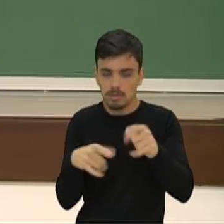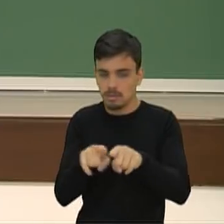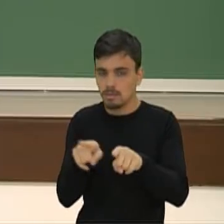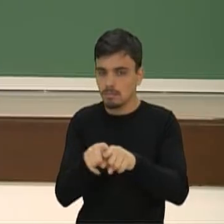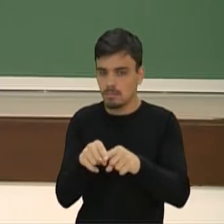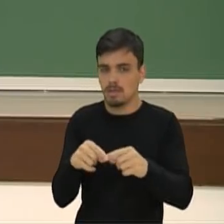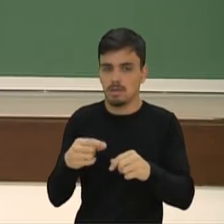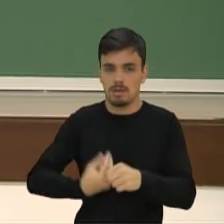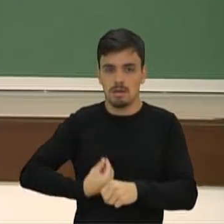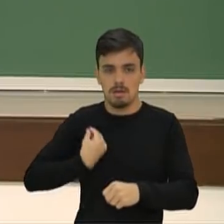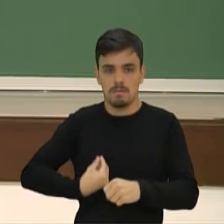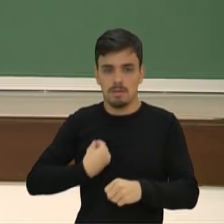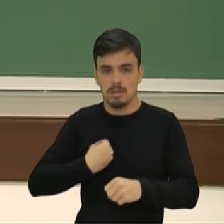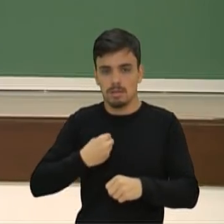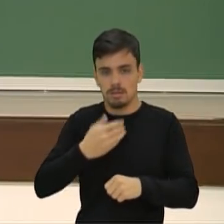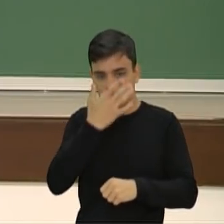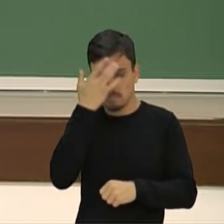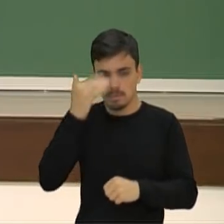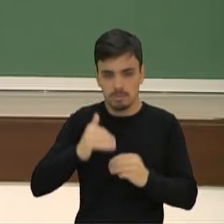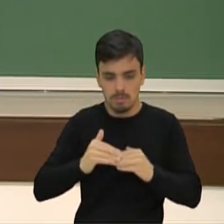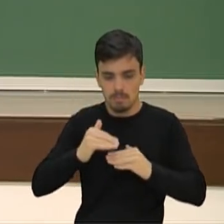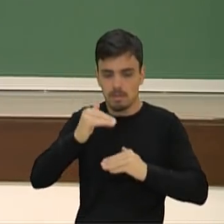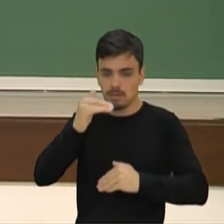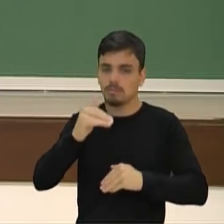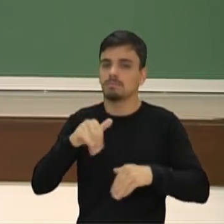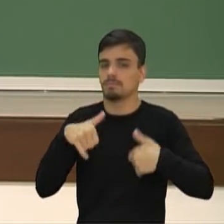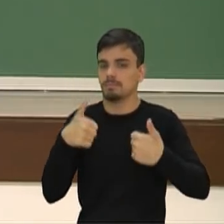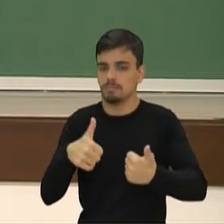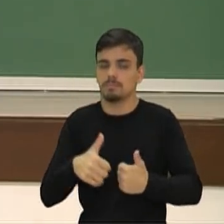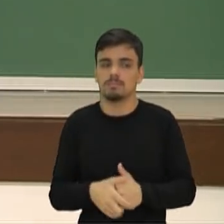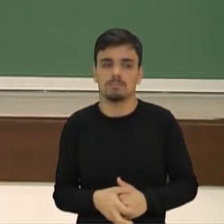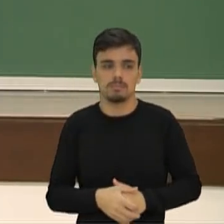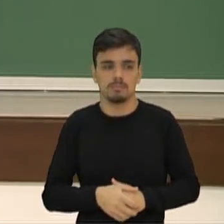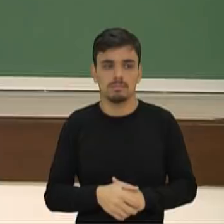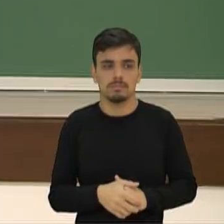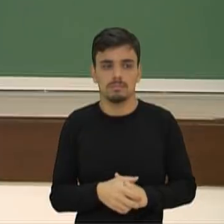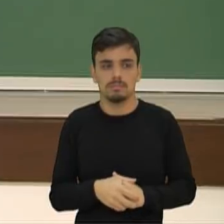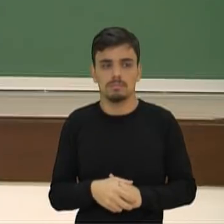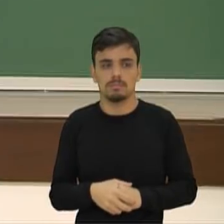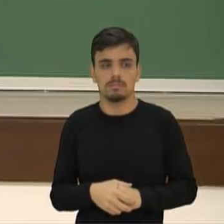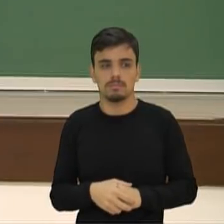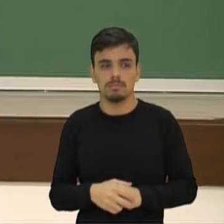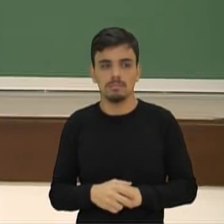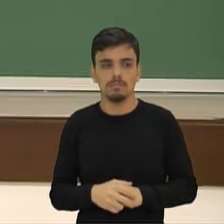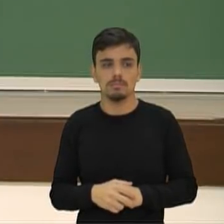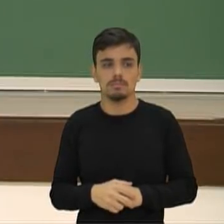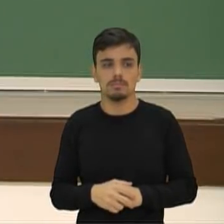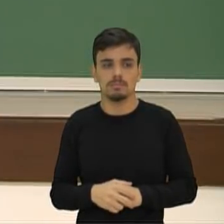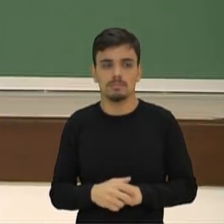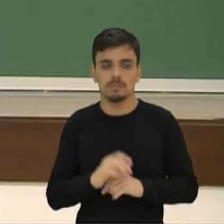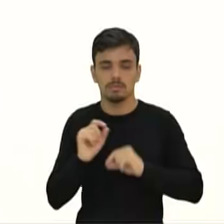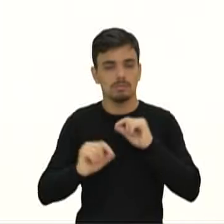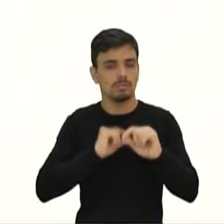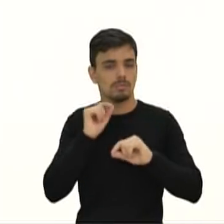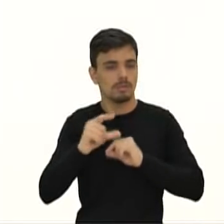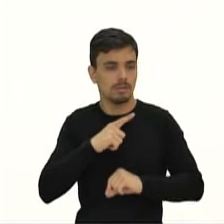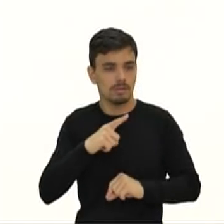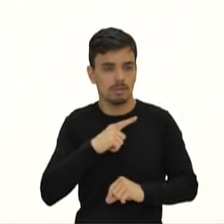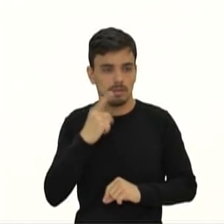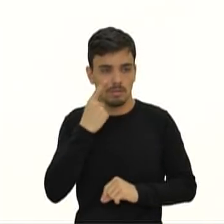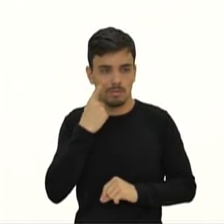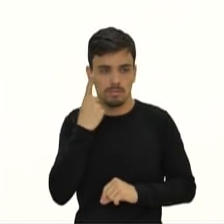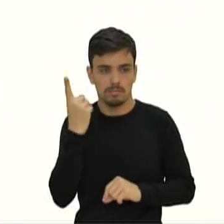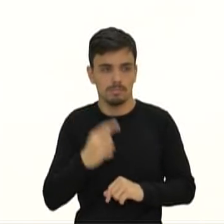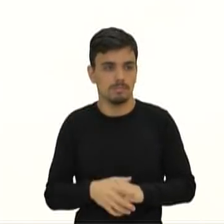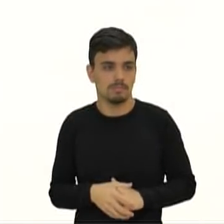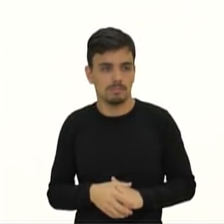para você não ter esse sofrimento por causa da ferida, ok? Mas vamos avançar aqui. O que temos aqui, ó? Bom, dentro da